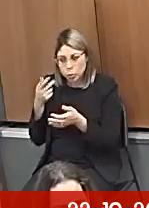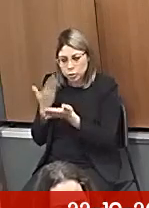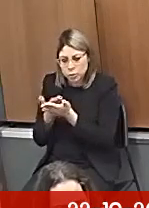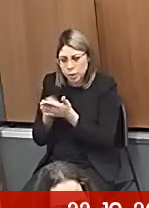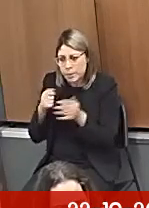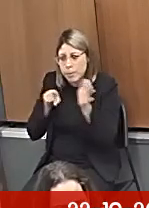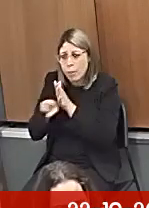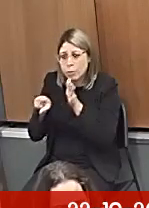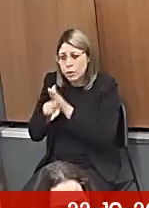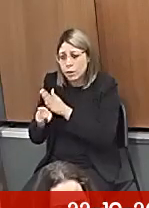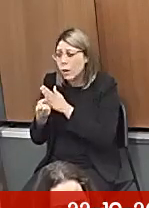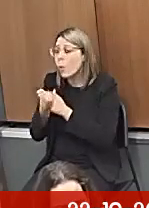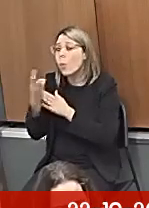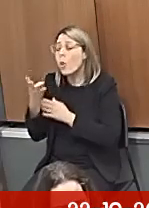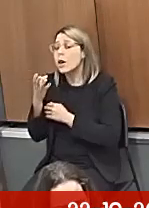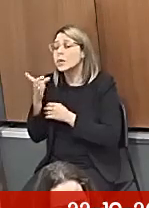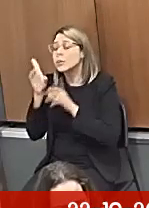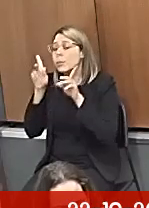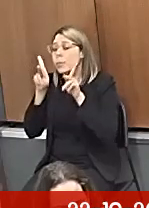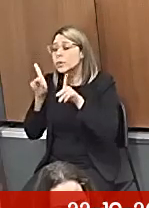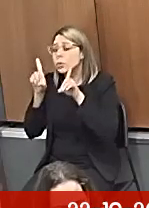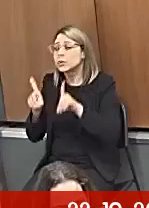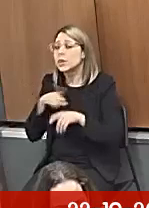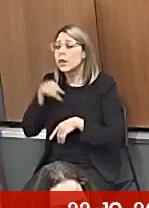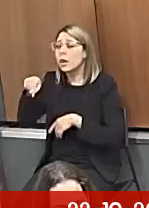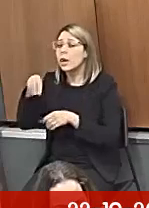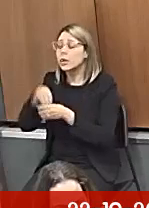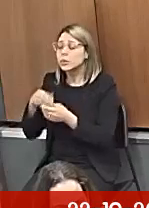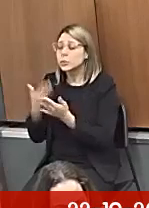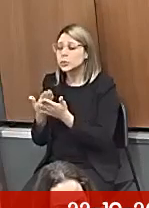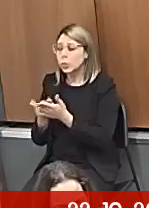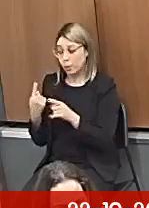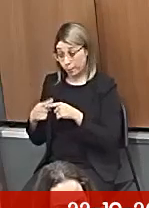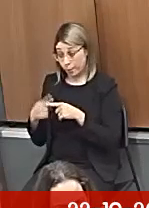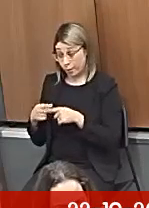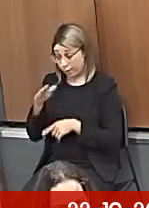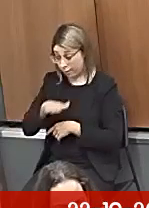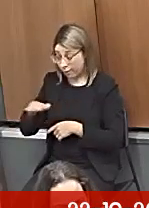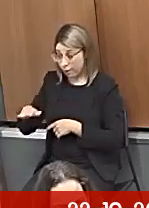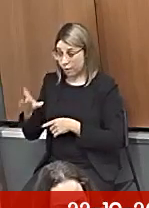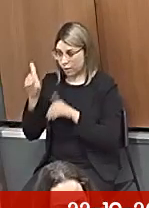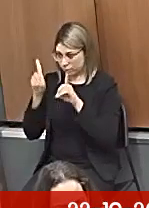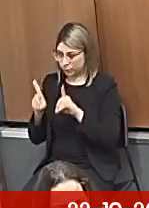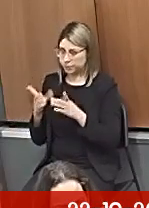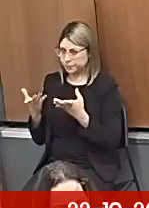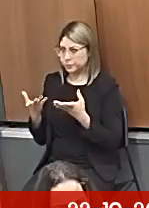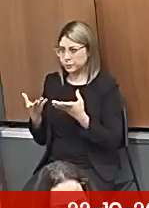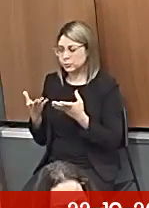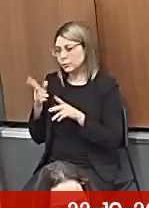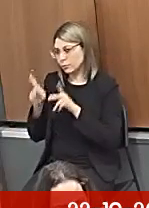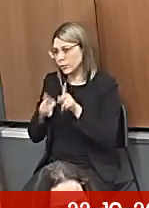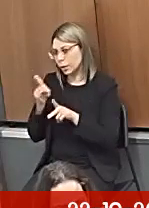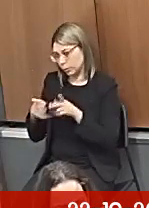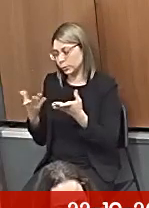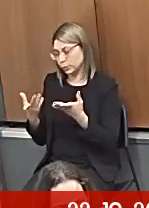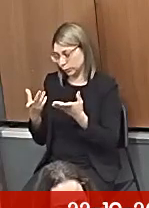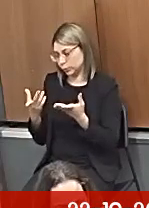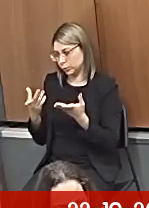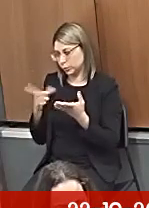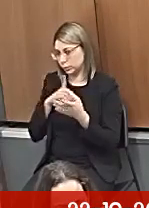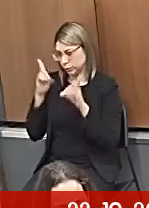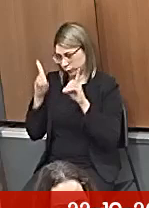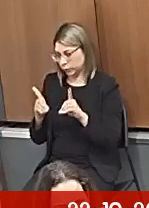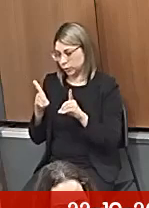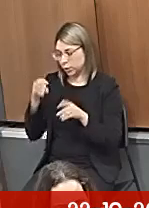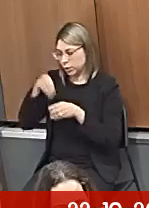questionadas sobre o número de pessoas com deficiência. Afinal, as crianças com deficiência, vamos dizer, a população com deficiência do país